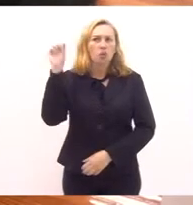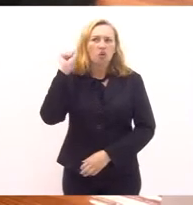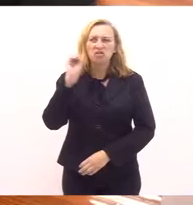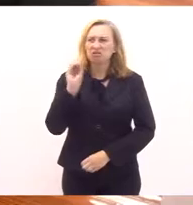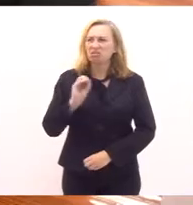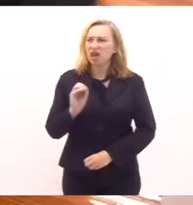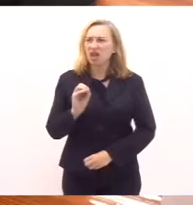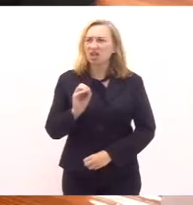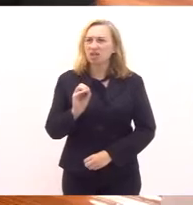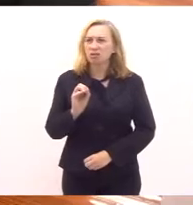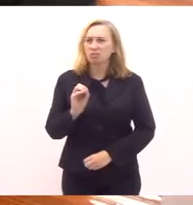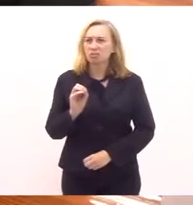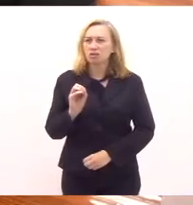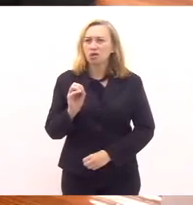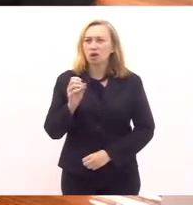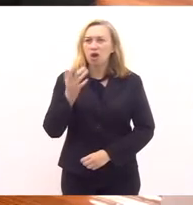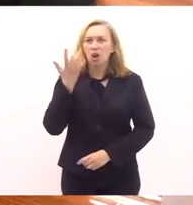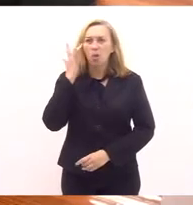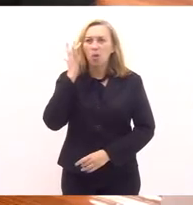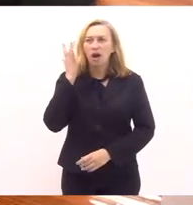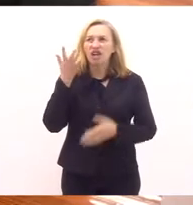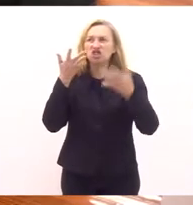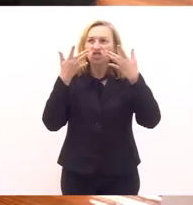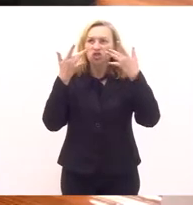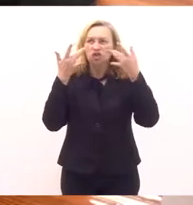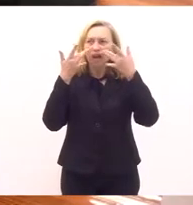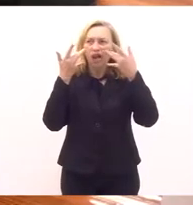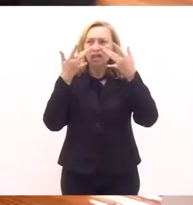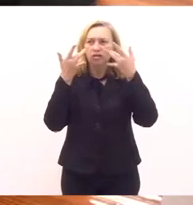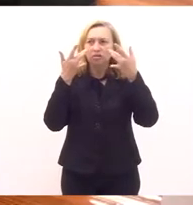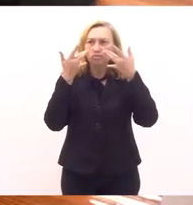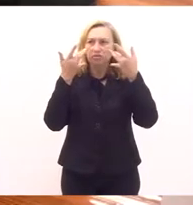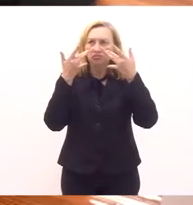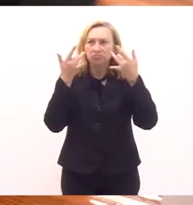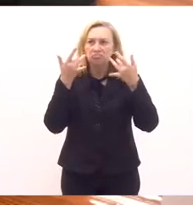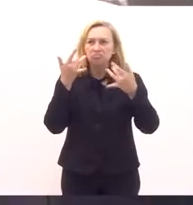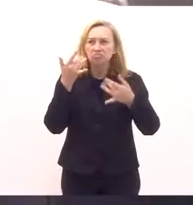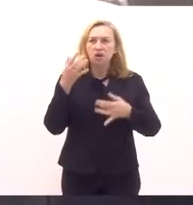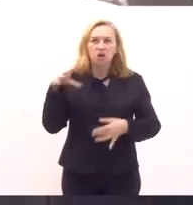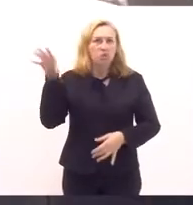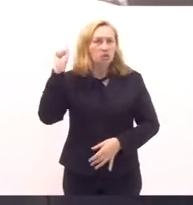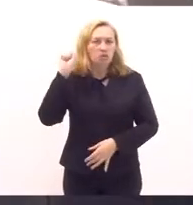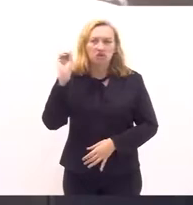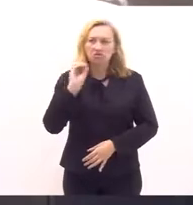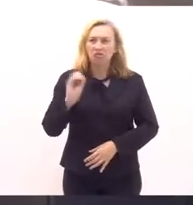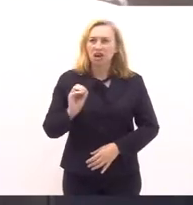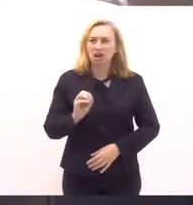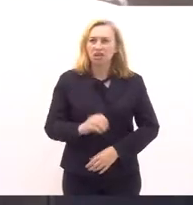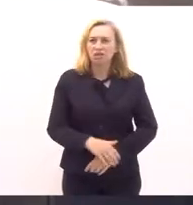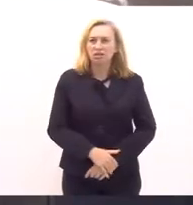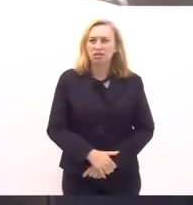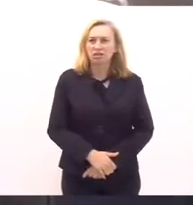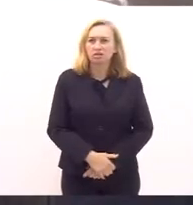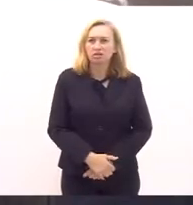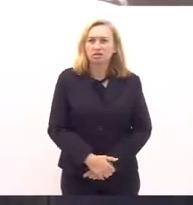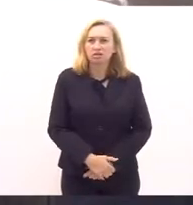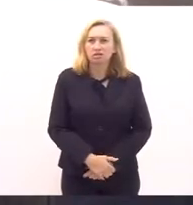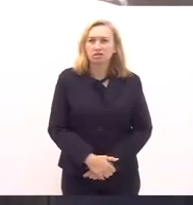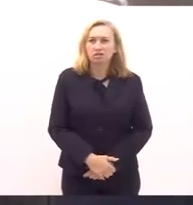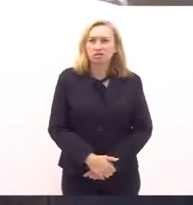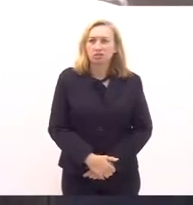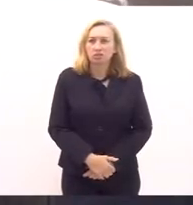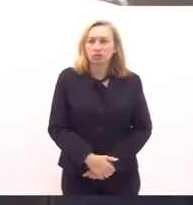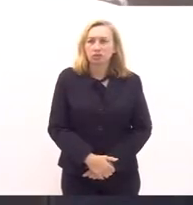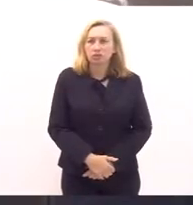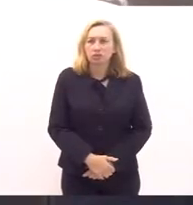as ideias na ideia do vivente, magro ambulante de comer e de cagar. Cabeça eboleia bolada, cabide